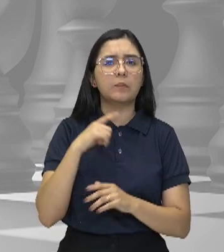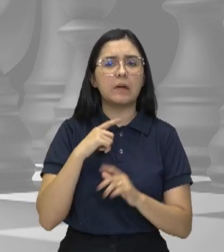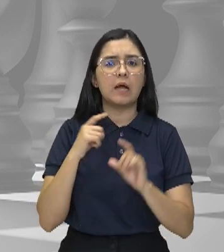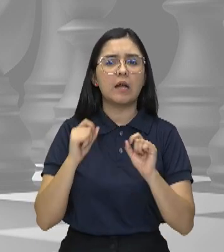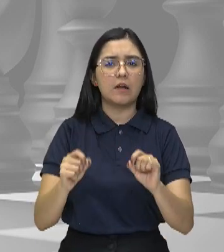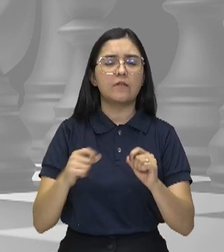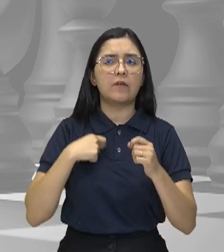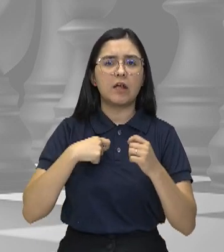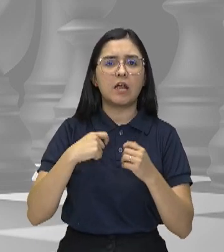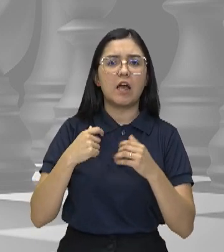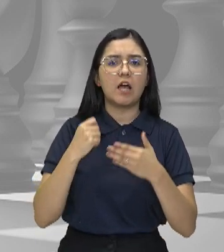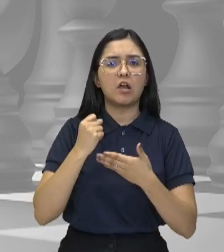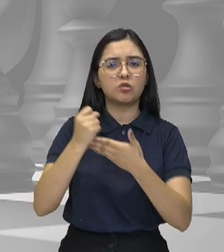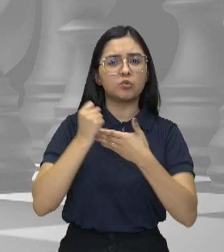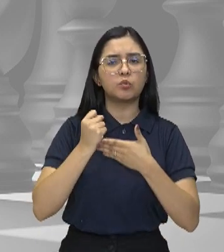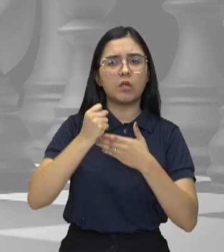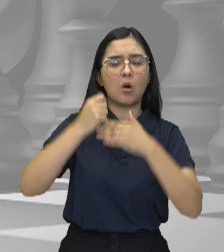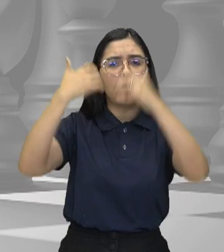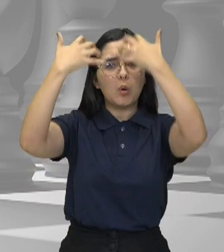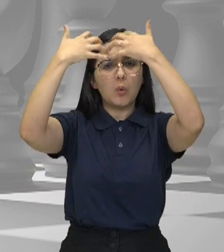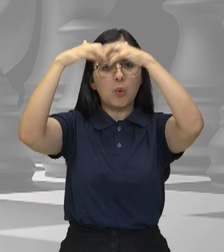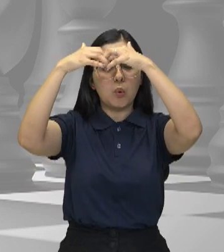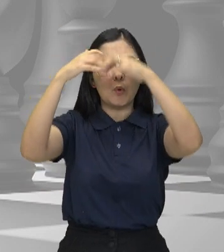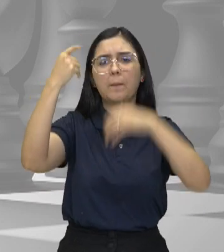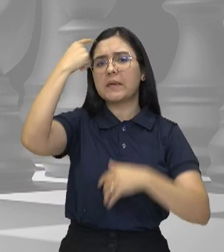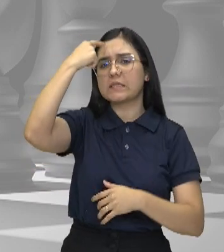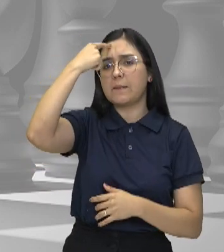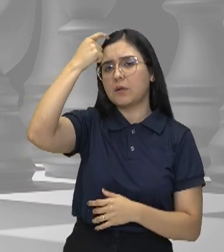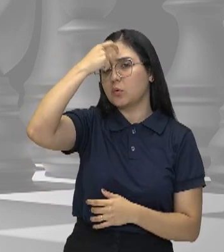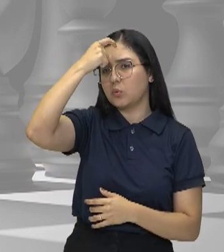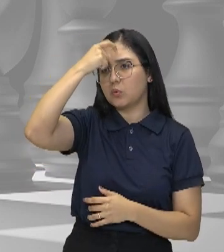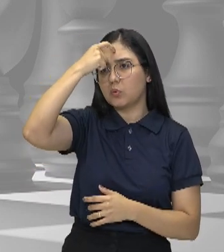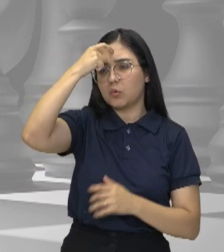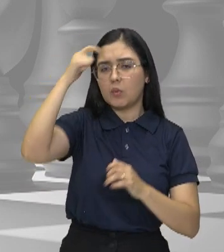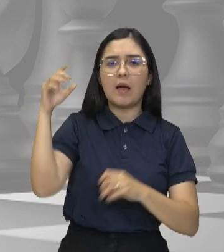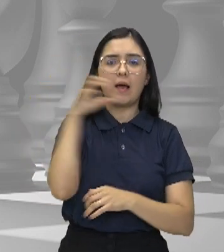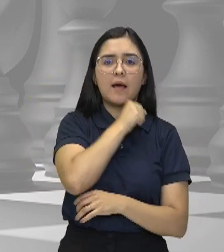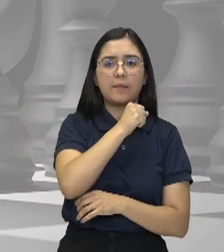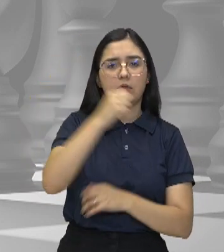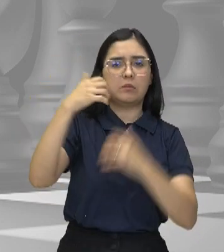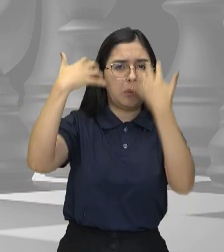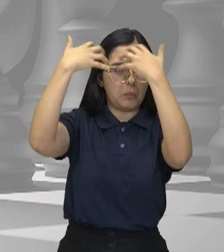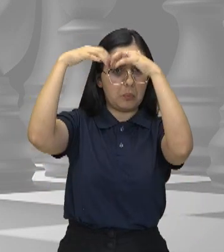do raciocínio, do pensamento lógico. Ele é muito